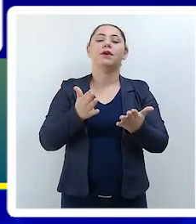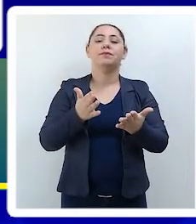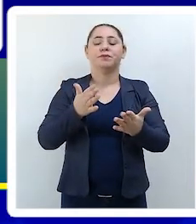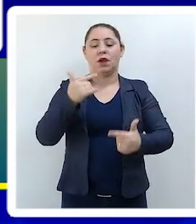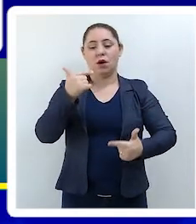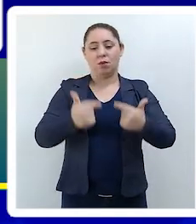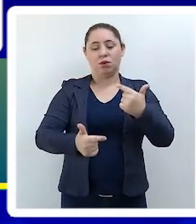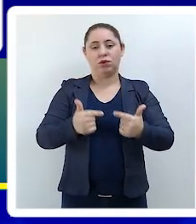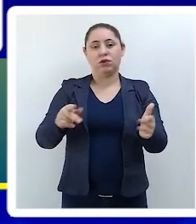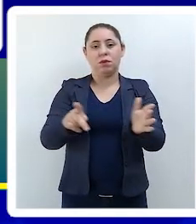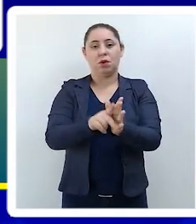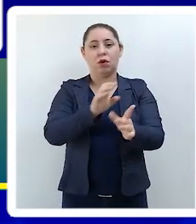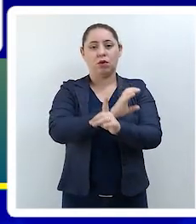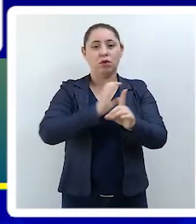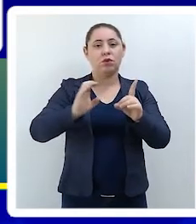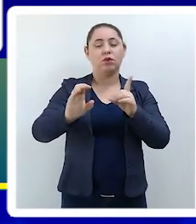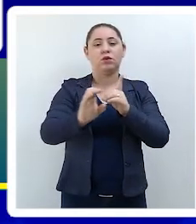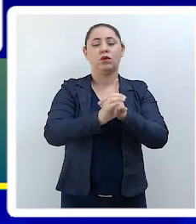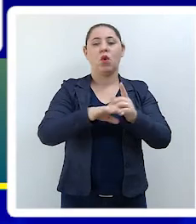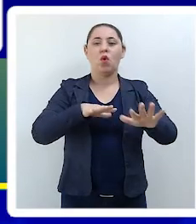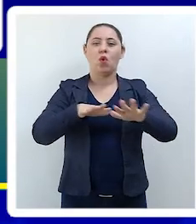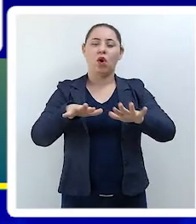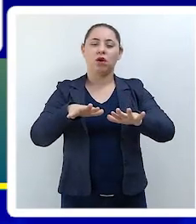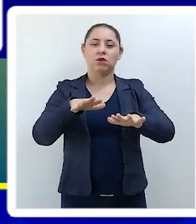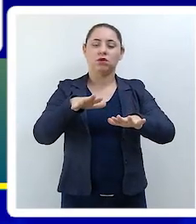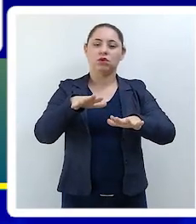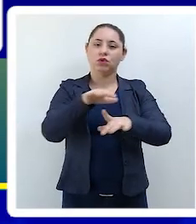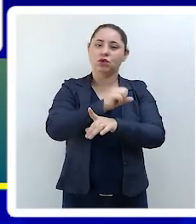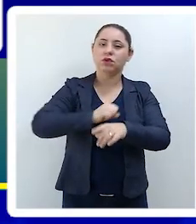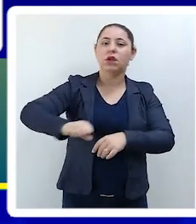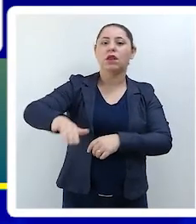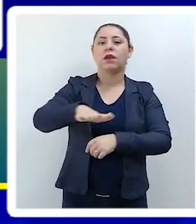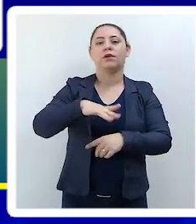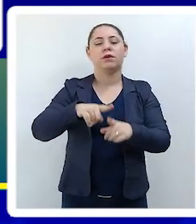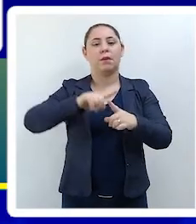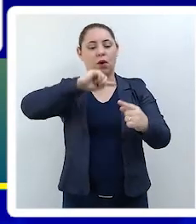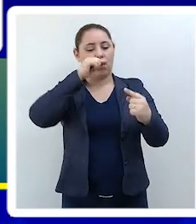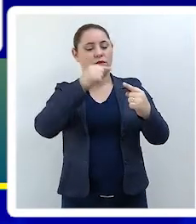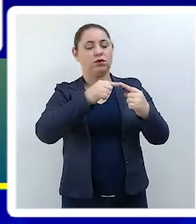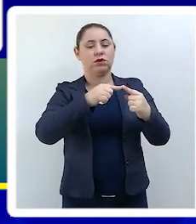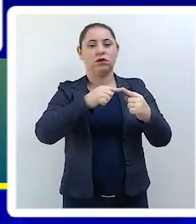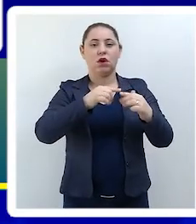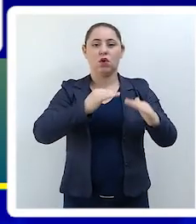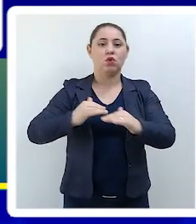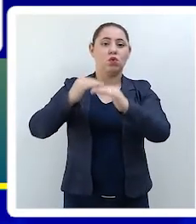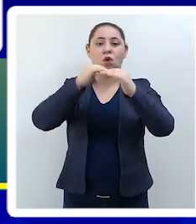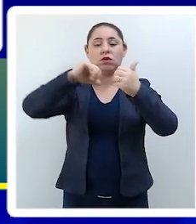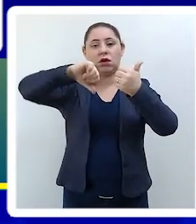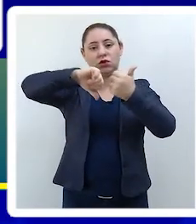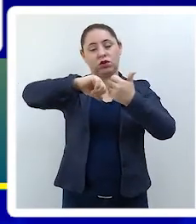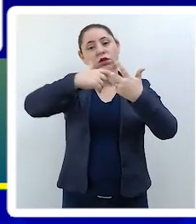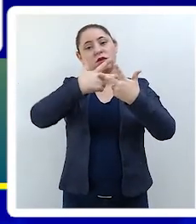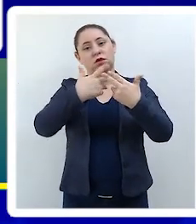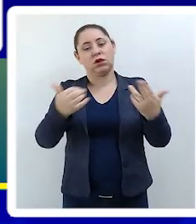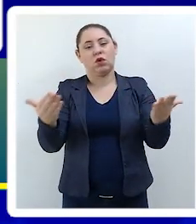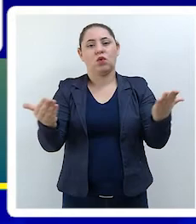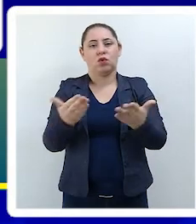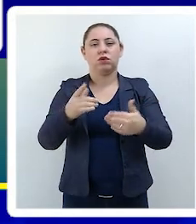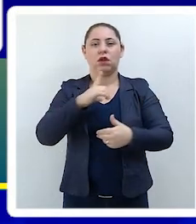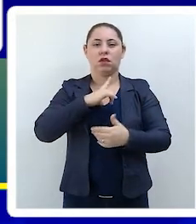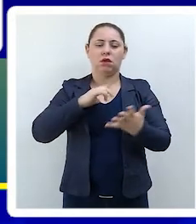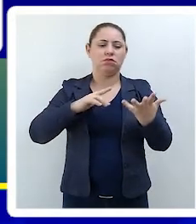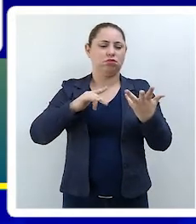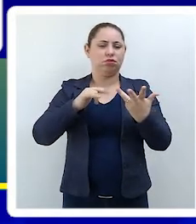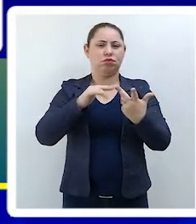voltadas à comunidade, ao ativismo social, e com o objetivo de promover a igualdade de gênero. Hoje em dia, nós temos